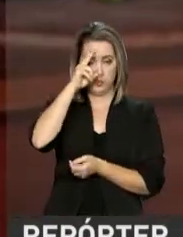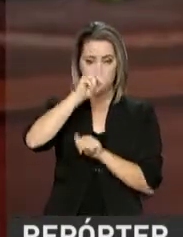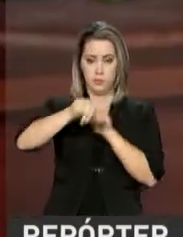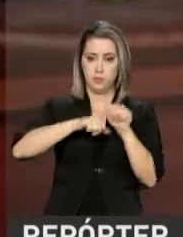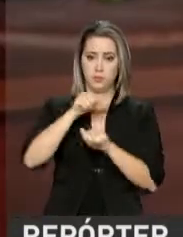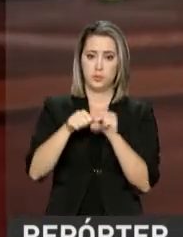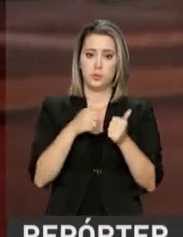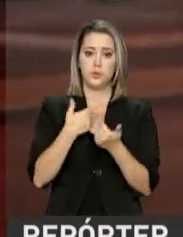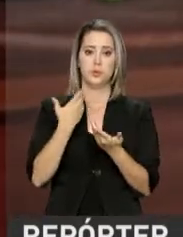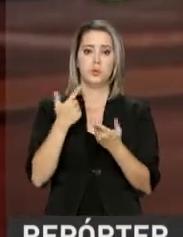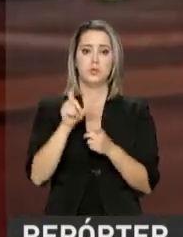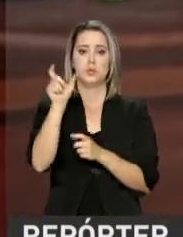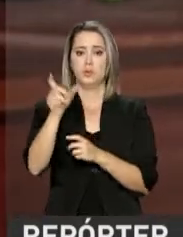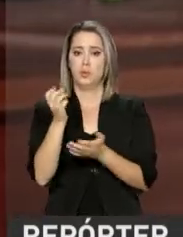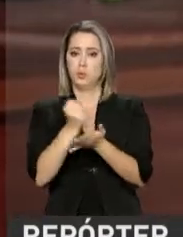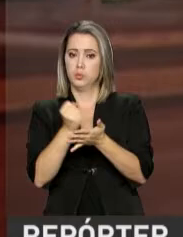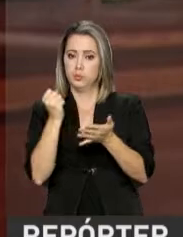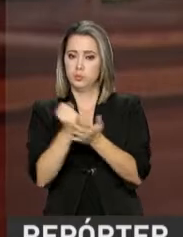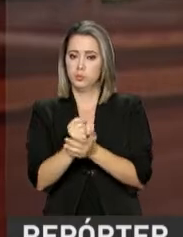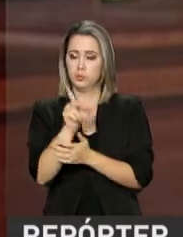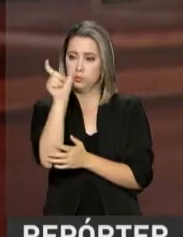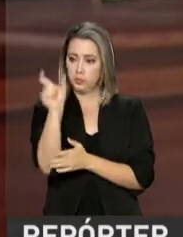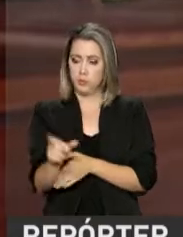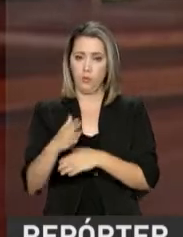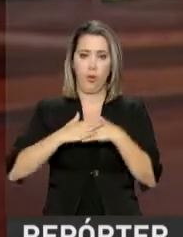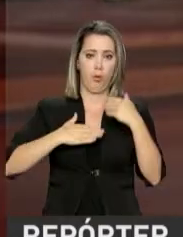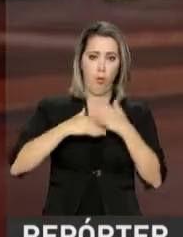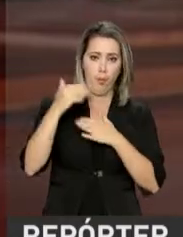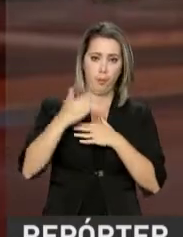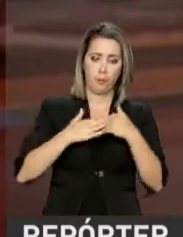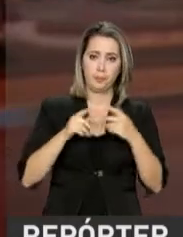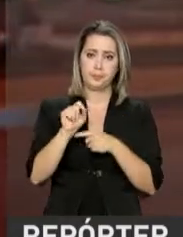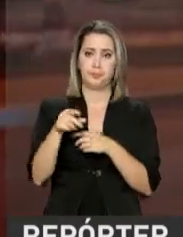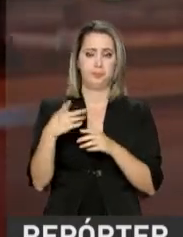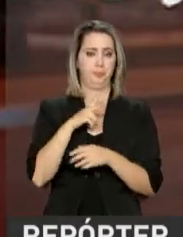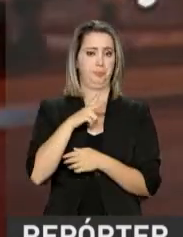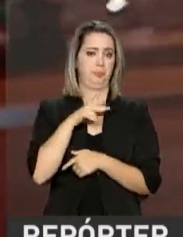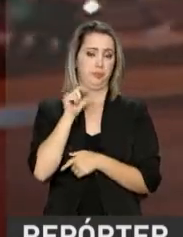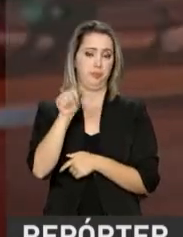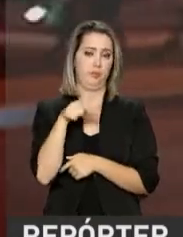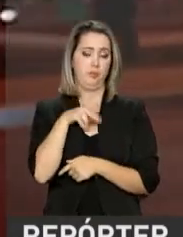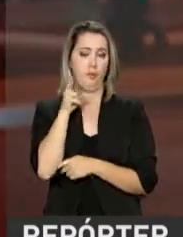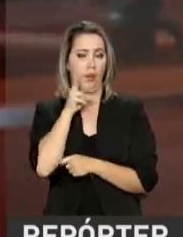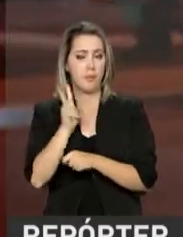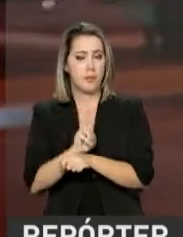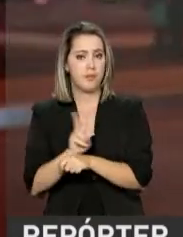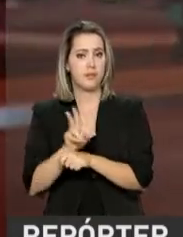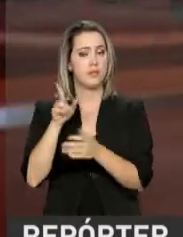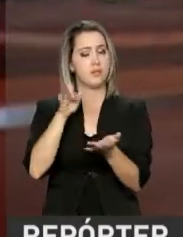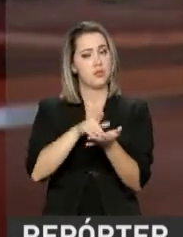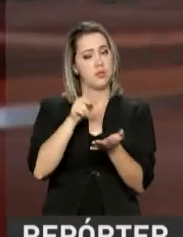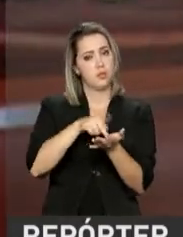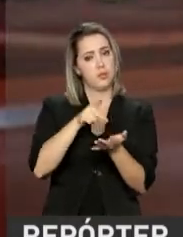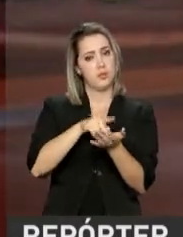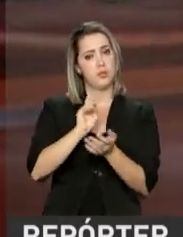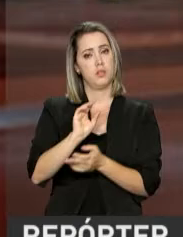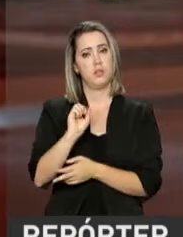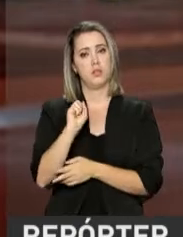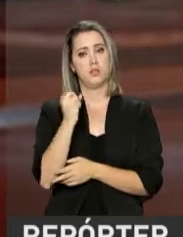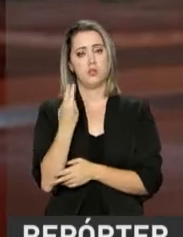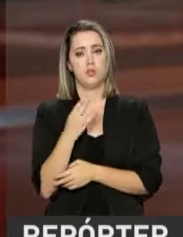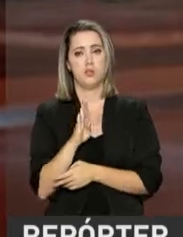e contratou o perito Ricardo Molina para fazer a perícia da gravação feita pelo